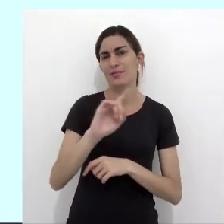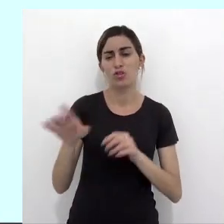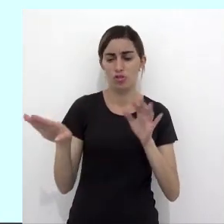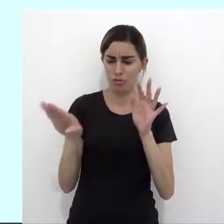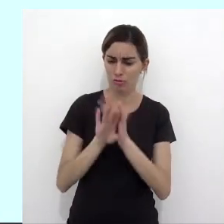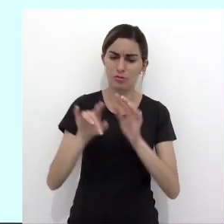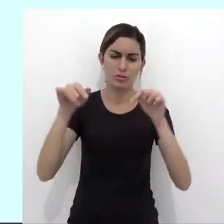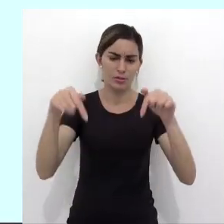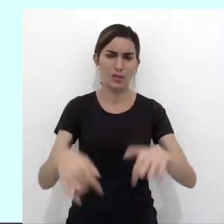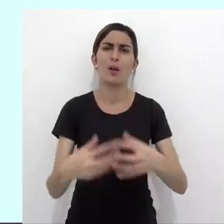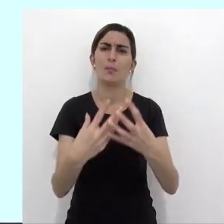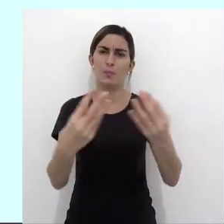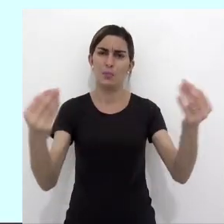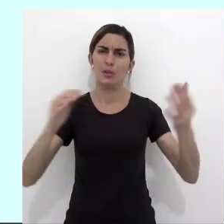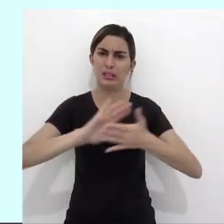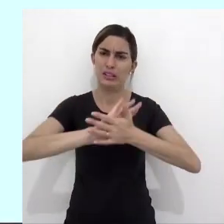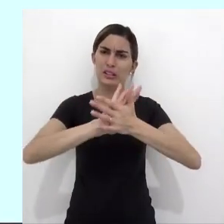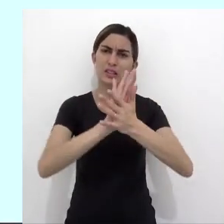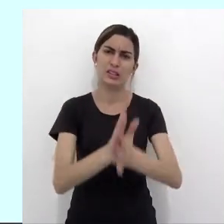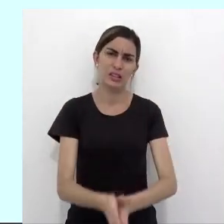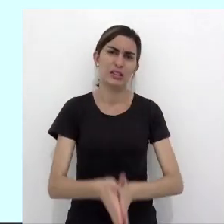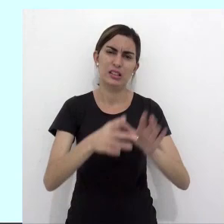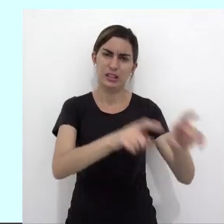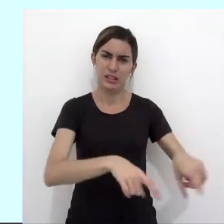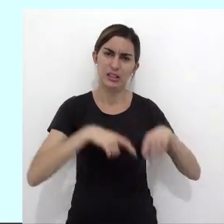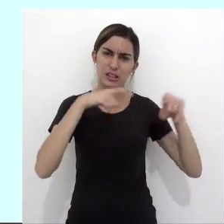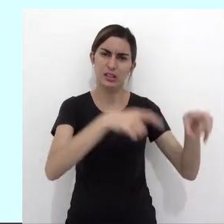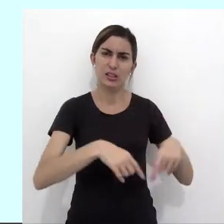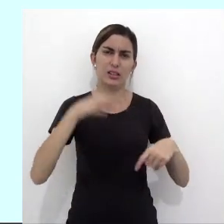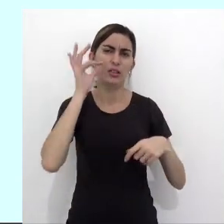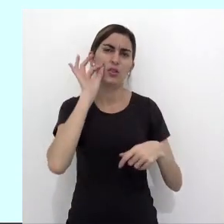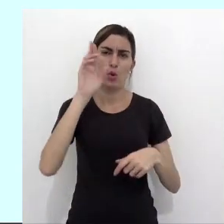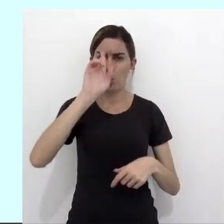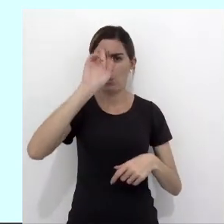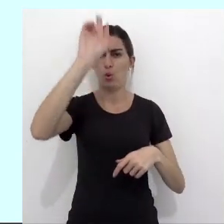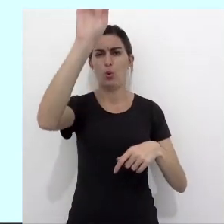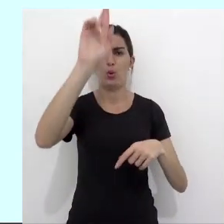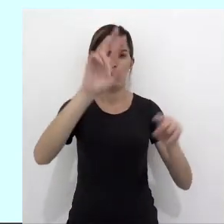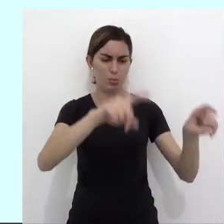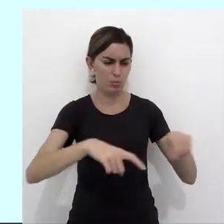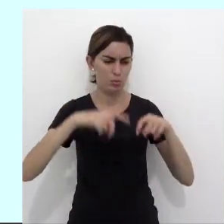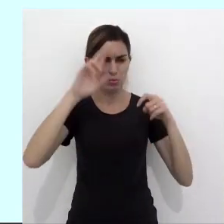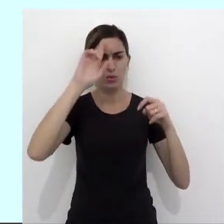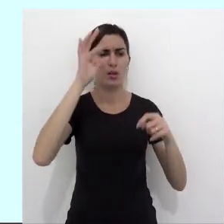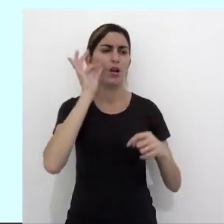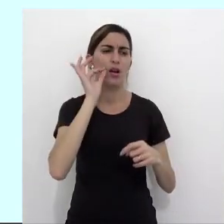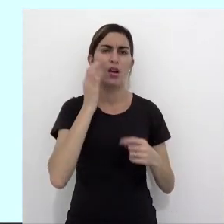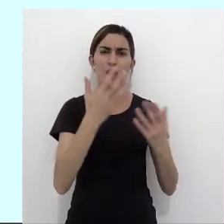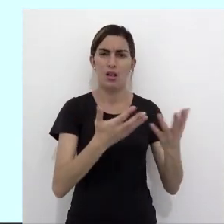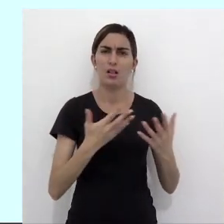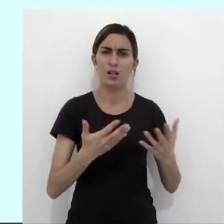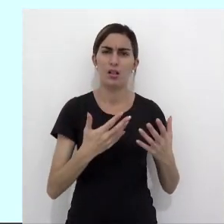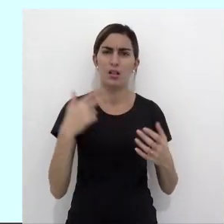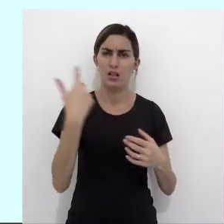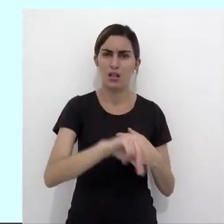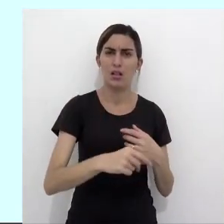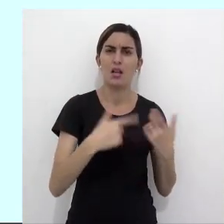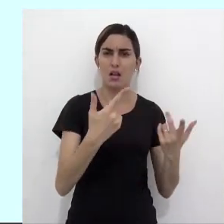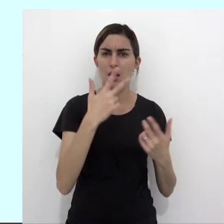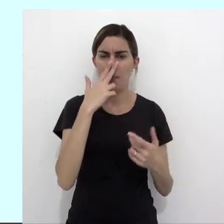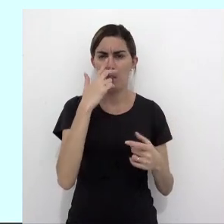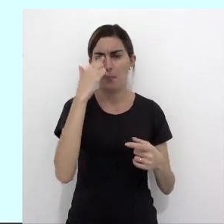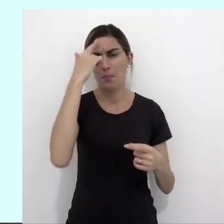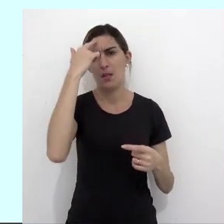foram maltratados nas lavouras de café. Os donos das lavouras de café queriam tratá-los como se fossem ainda, não é? Como se